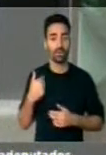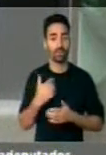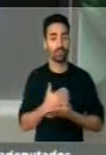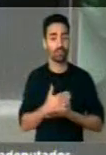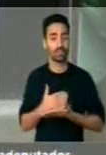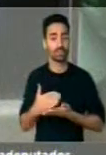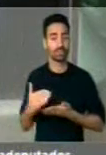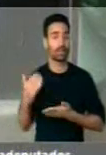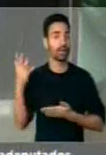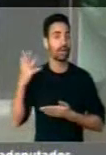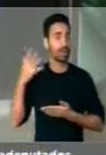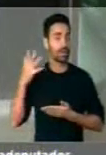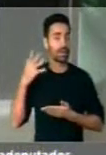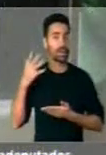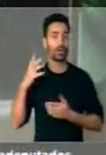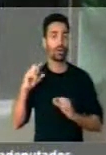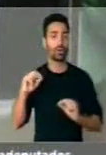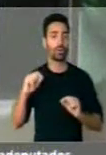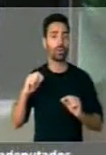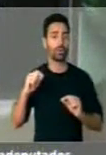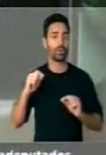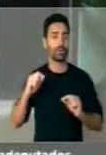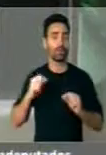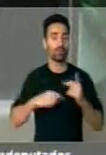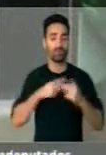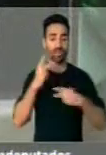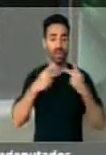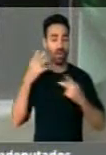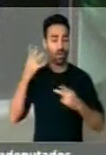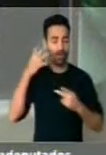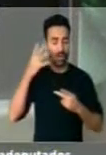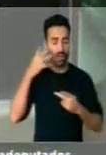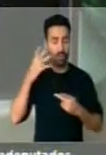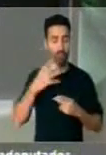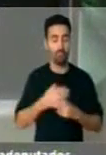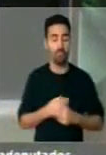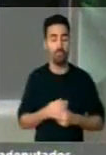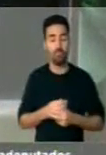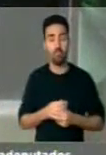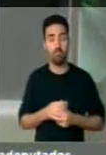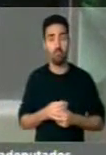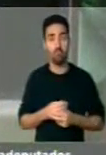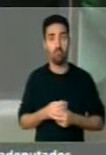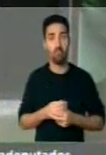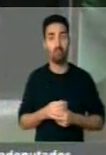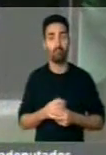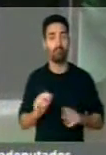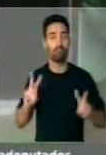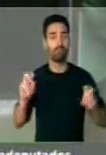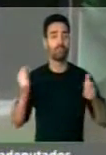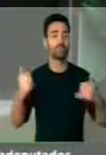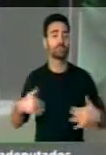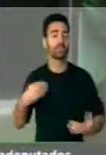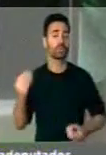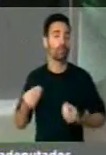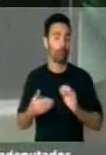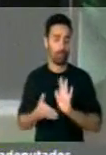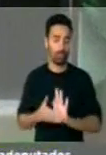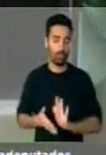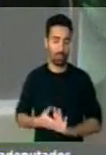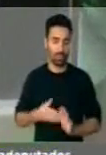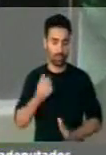e deputadas, a fazer um discurso, deputado Célio, falando sobre as propostas dos